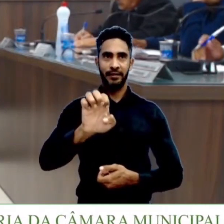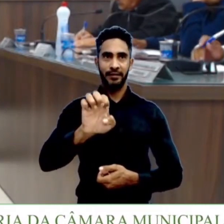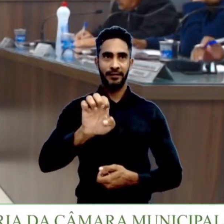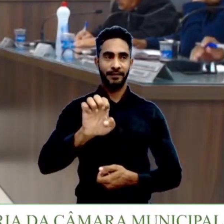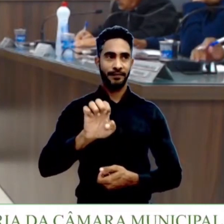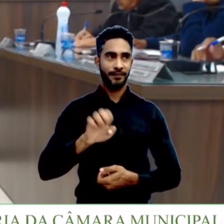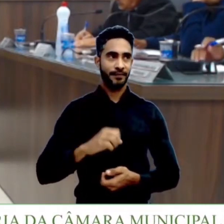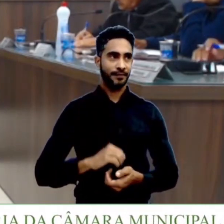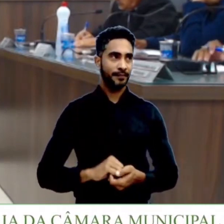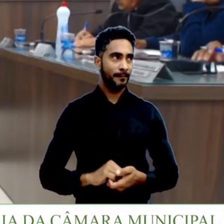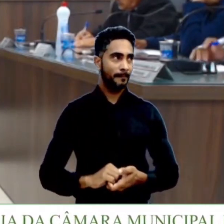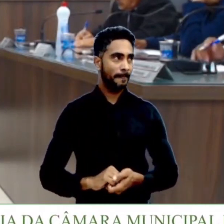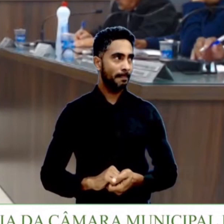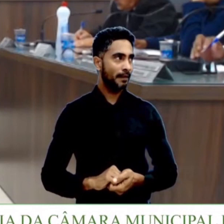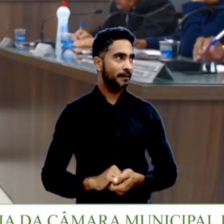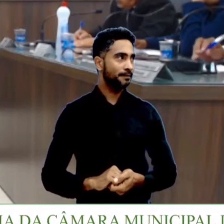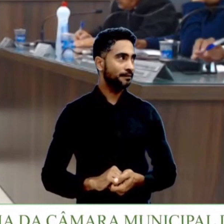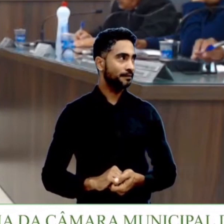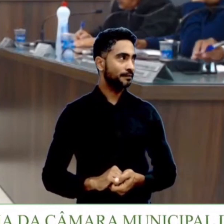tribuna está à disposição, Islane.